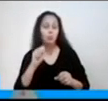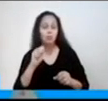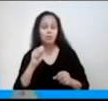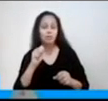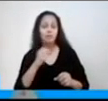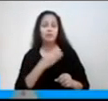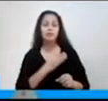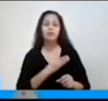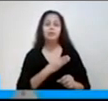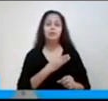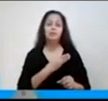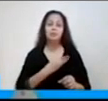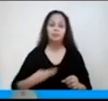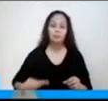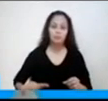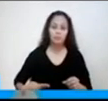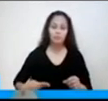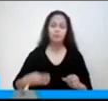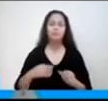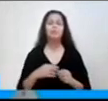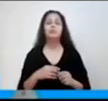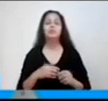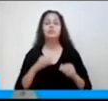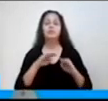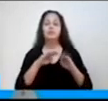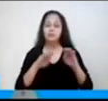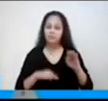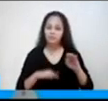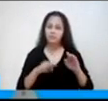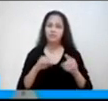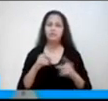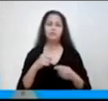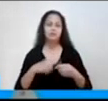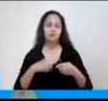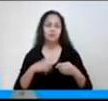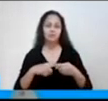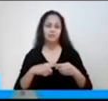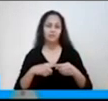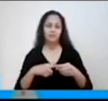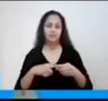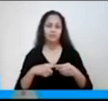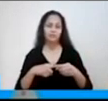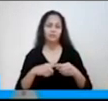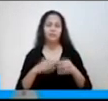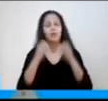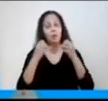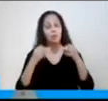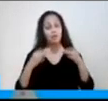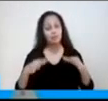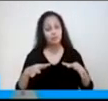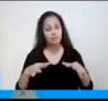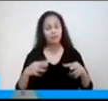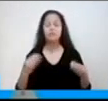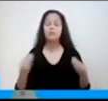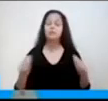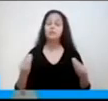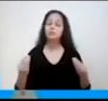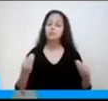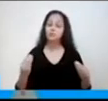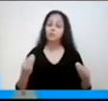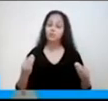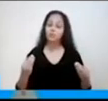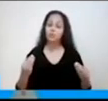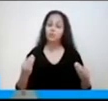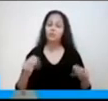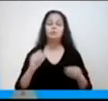Para lidar aí com essas questões da desigualdade na cidade. É isso. Então, é uma explicação aí de